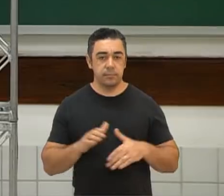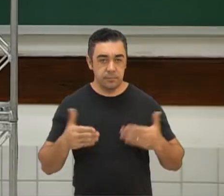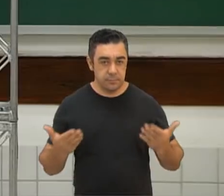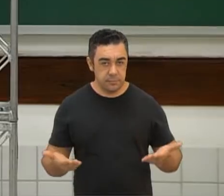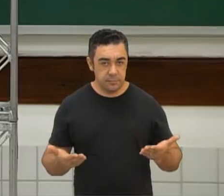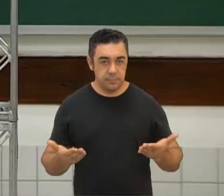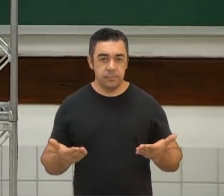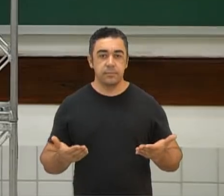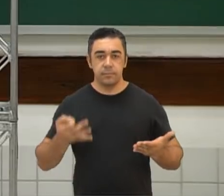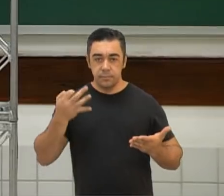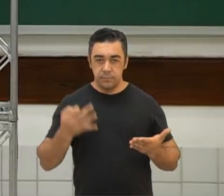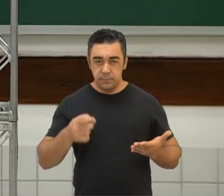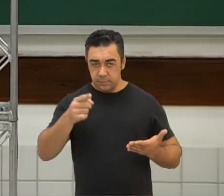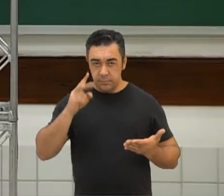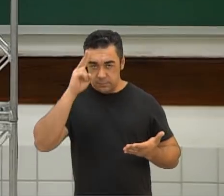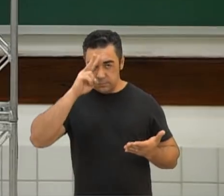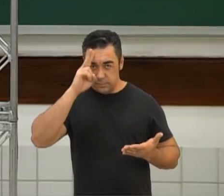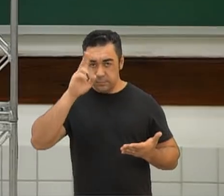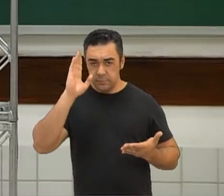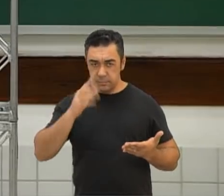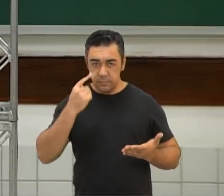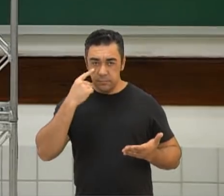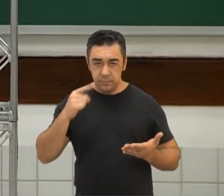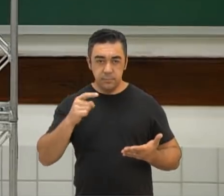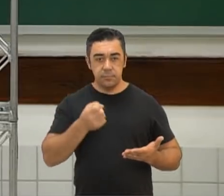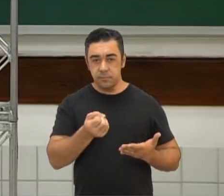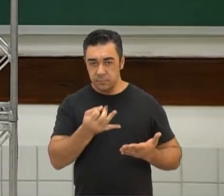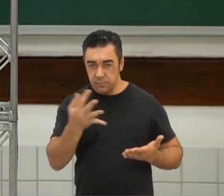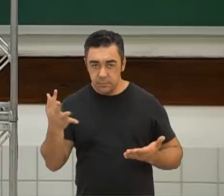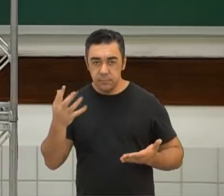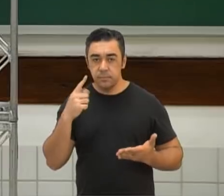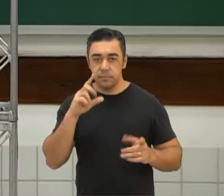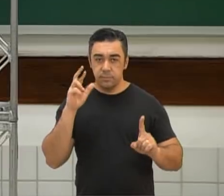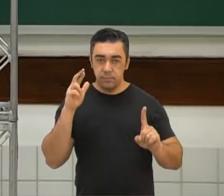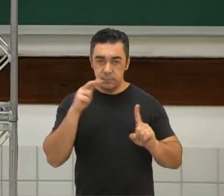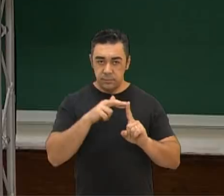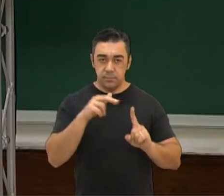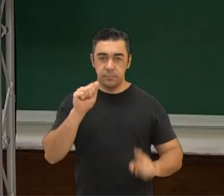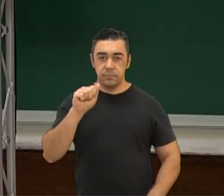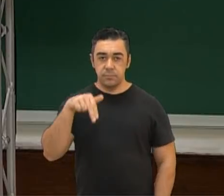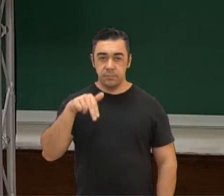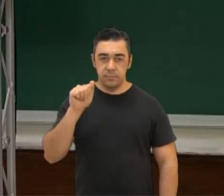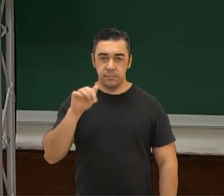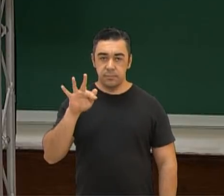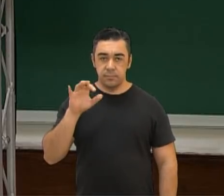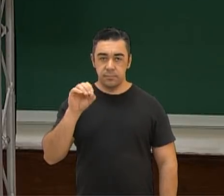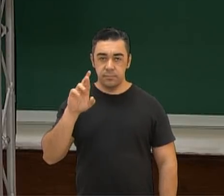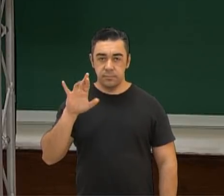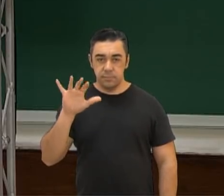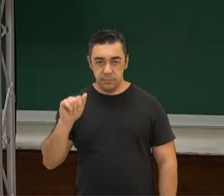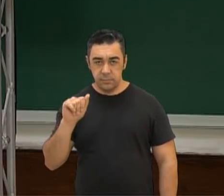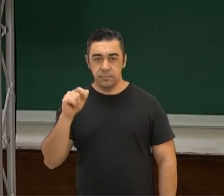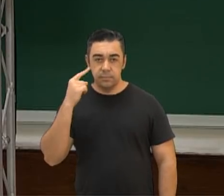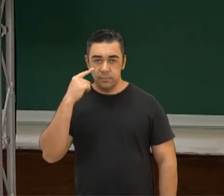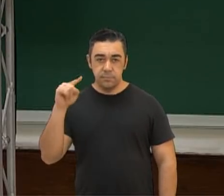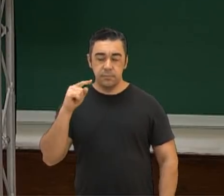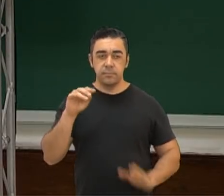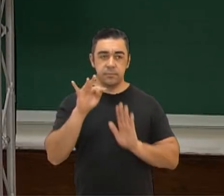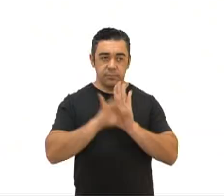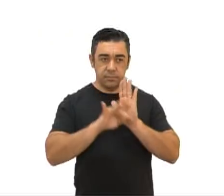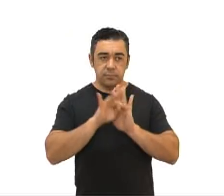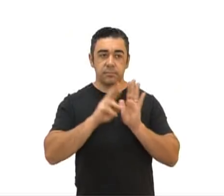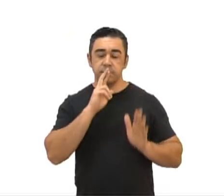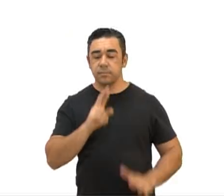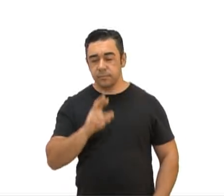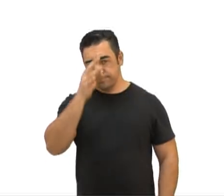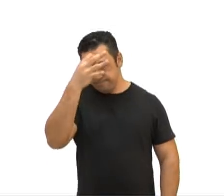Então, pessoal, quem que se lembrou, que a gente já viu várias vezes nessas referências anafóricas e catafóricas no texto, né, marcou